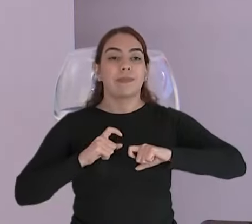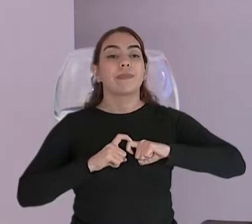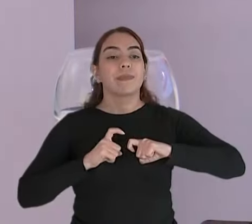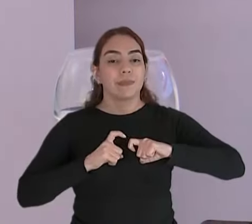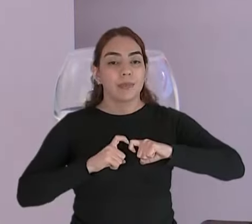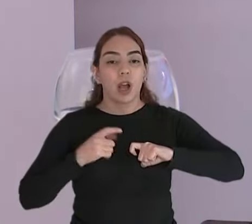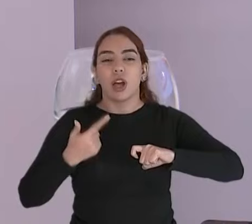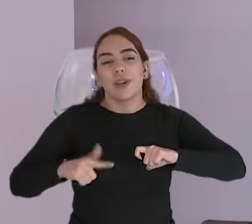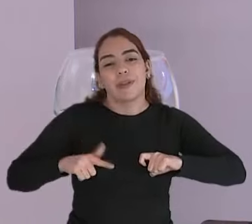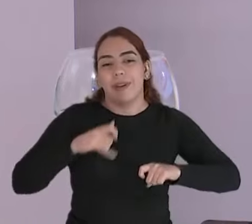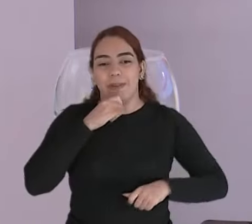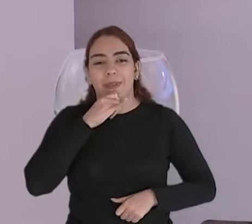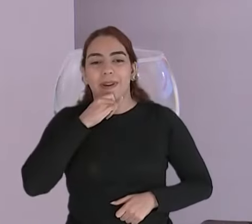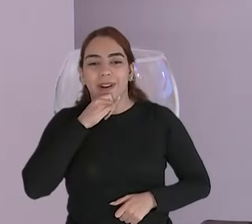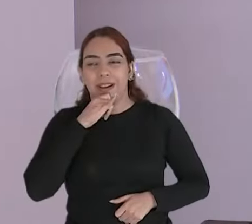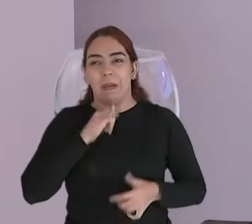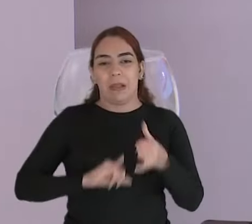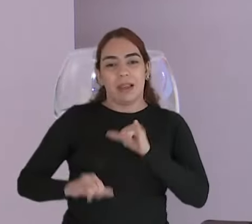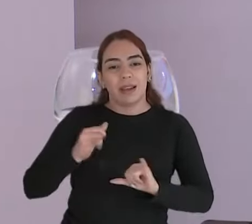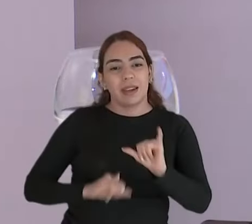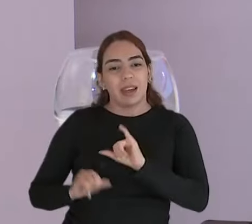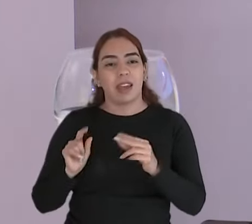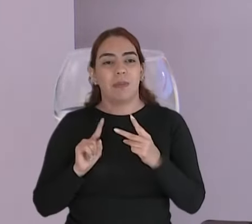para dar diagnóstico de autismo.